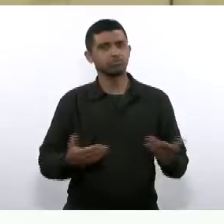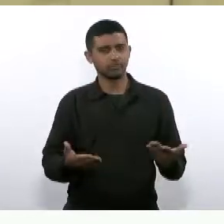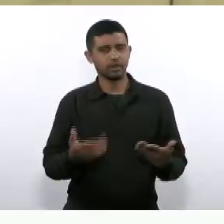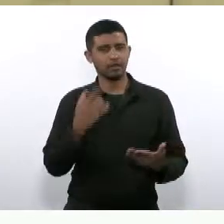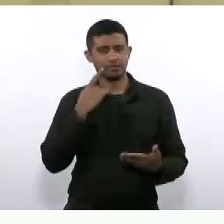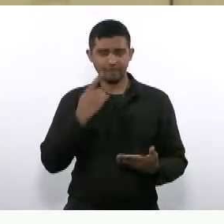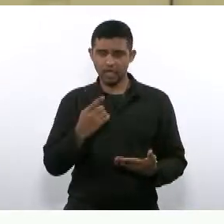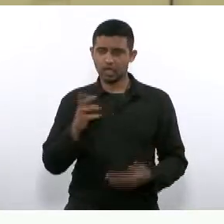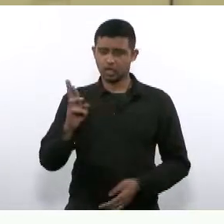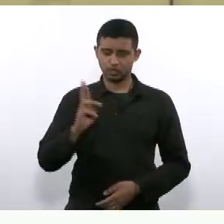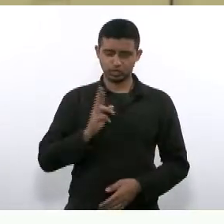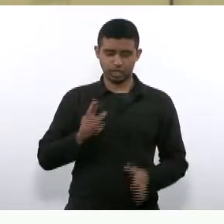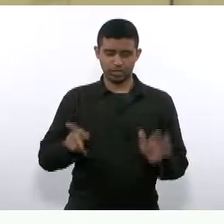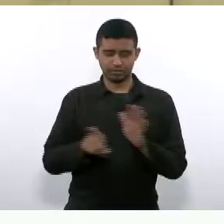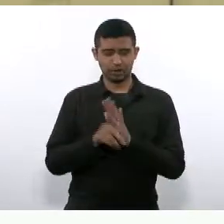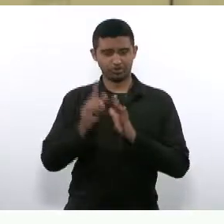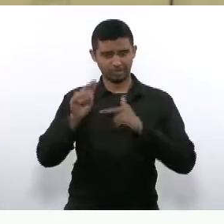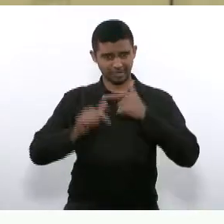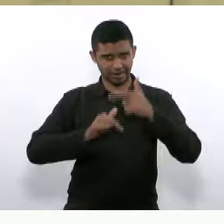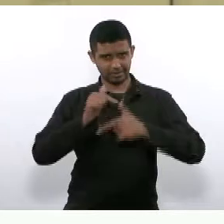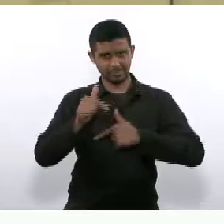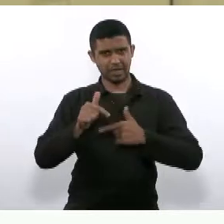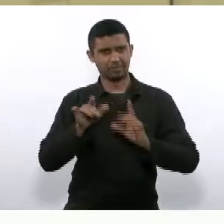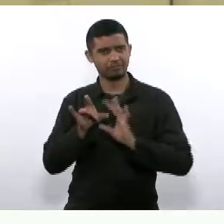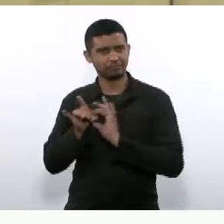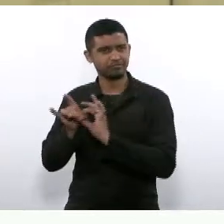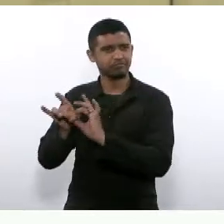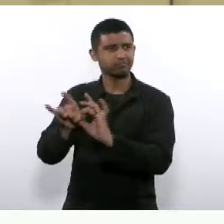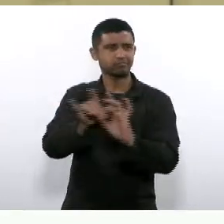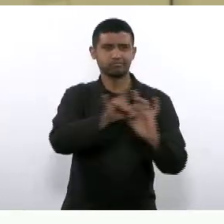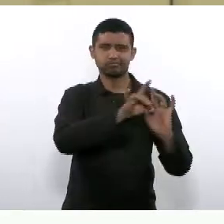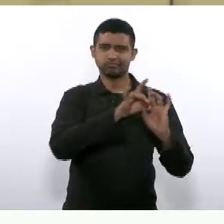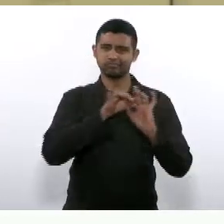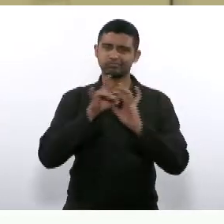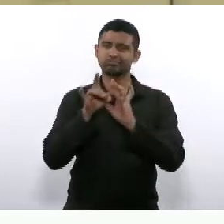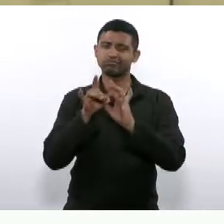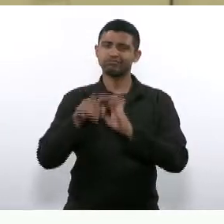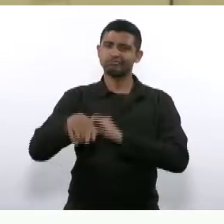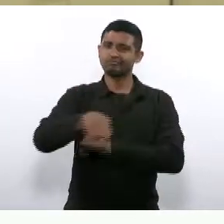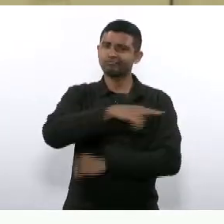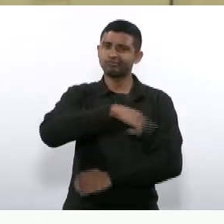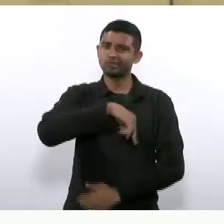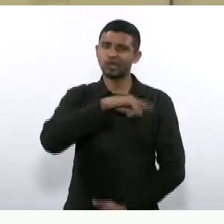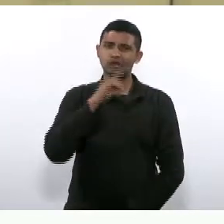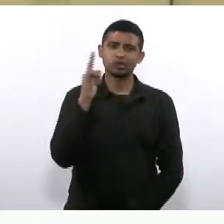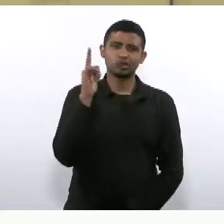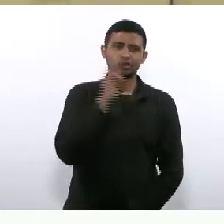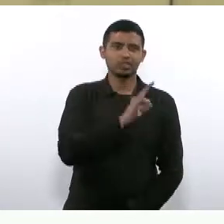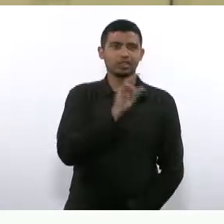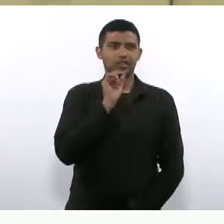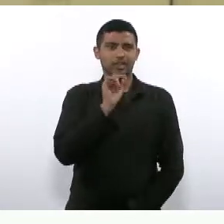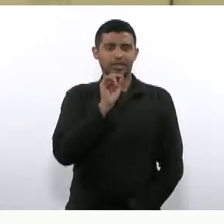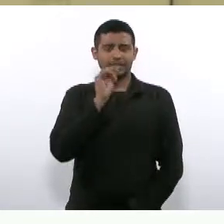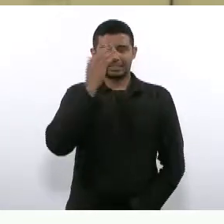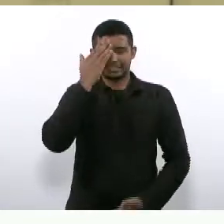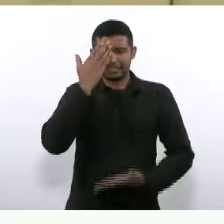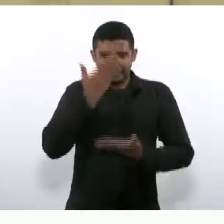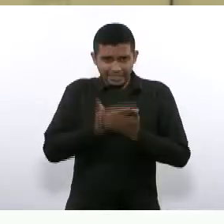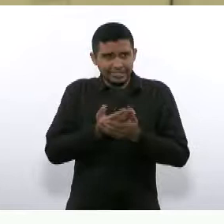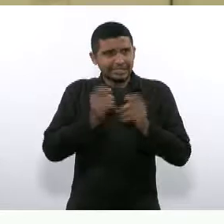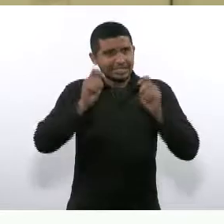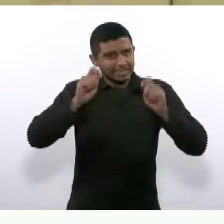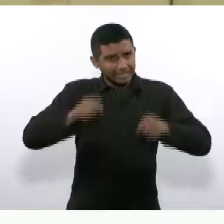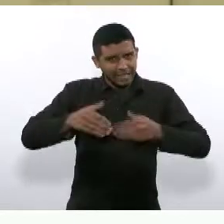trabalho é um processo conjunto que realmente faz com que a gente, né, acredite que ele vai